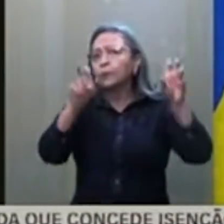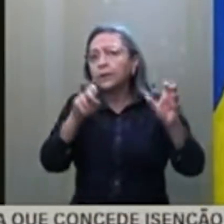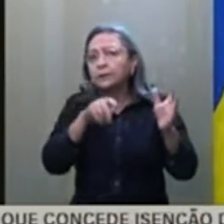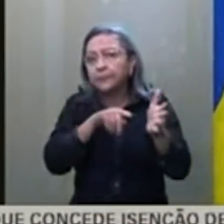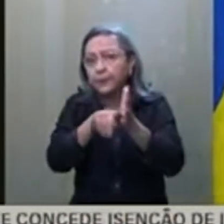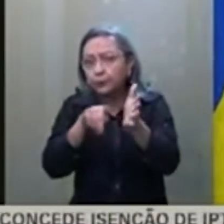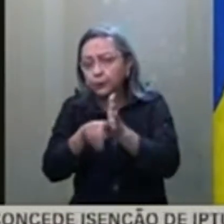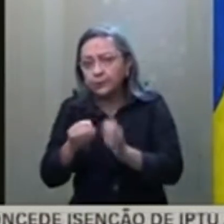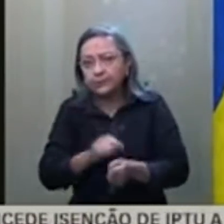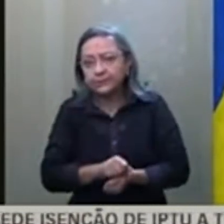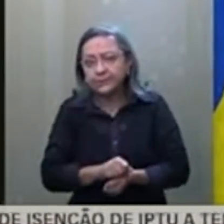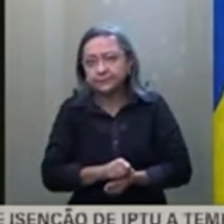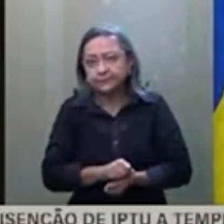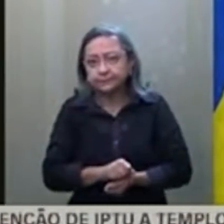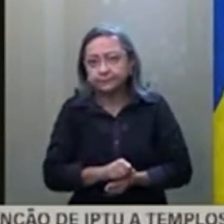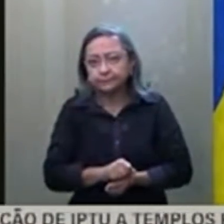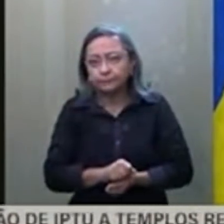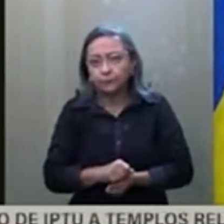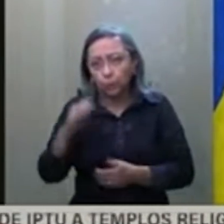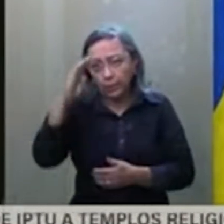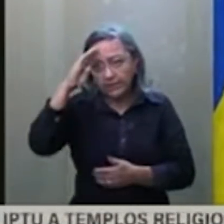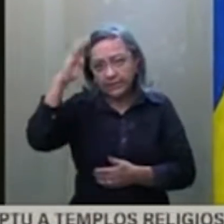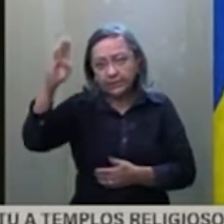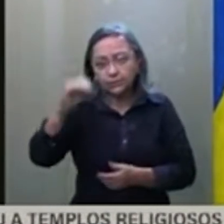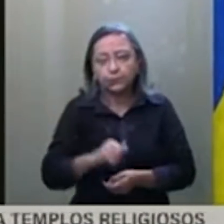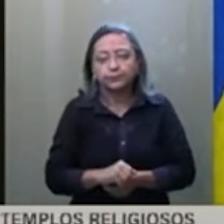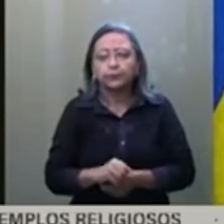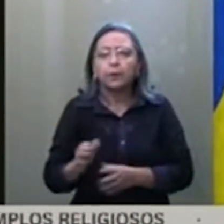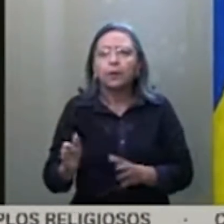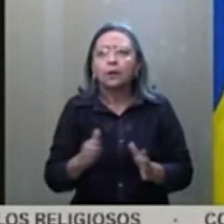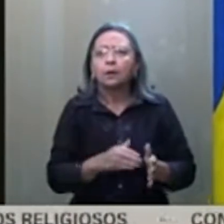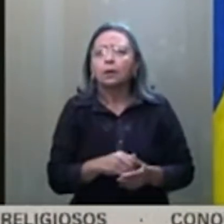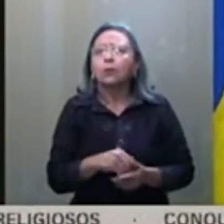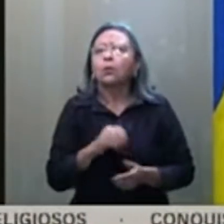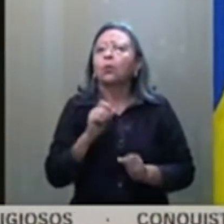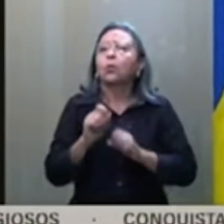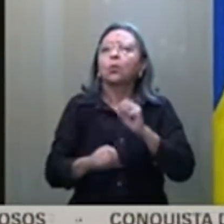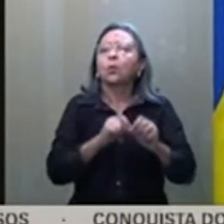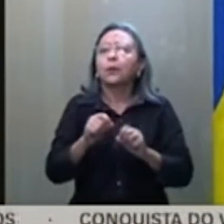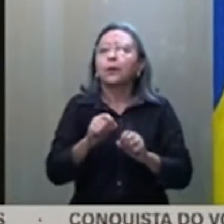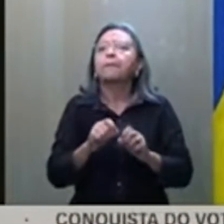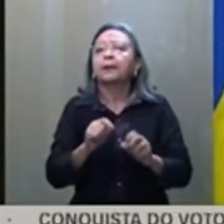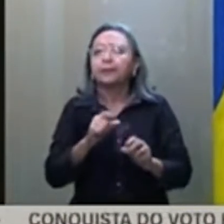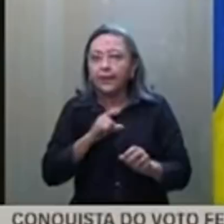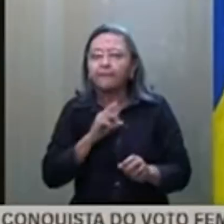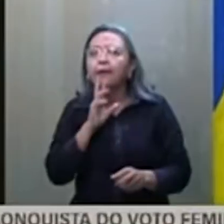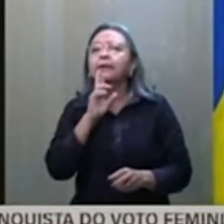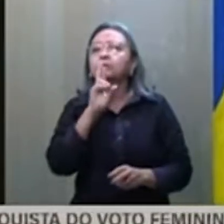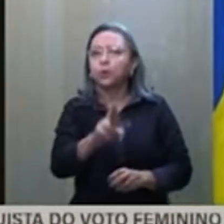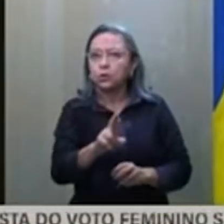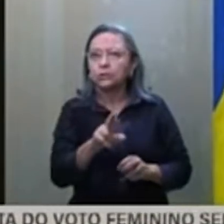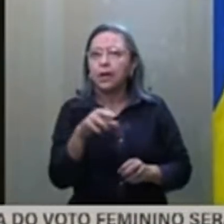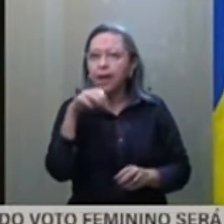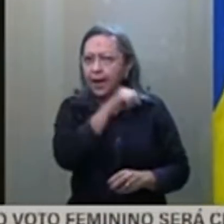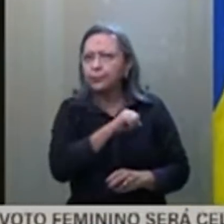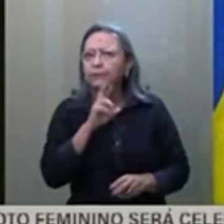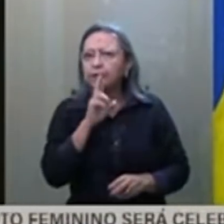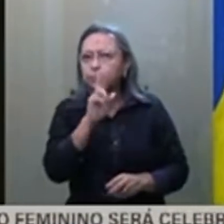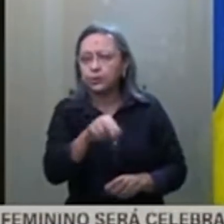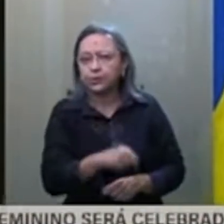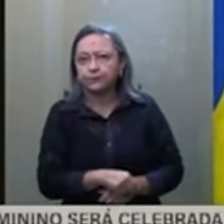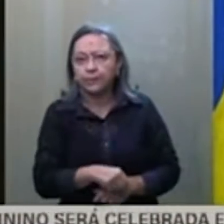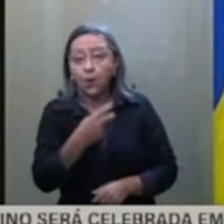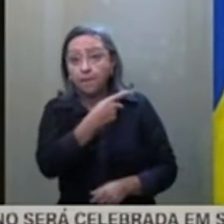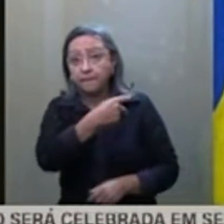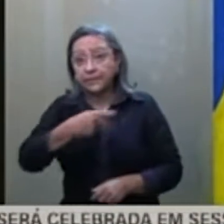questionamento das Forças Armadas levou o troco de imediato do